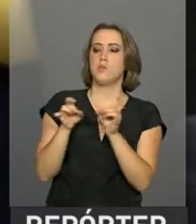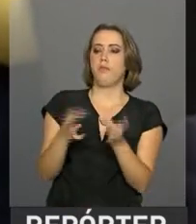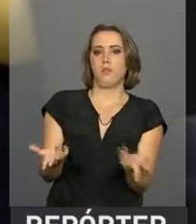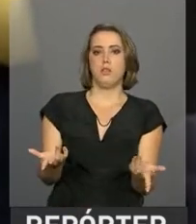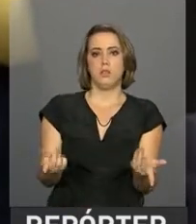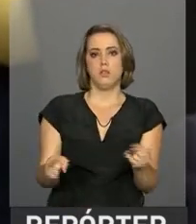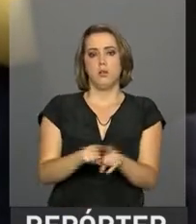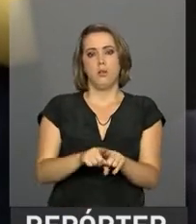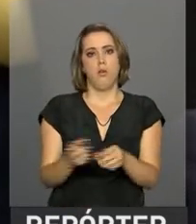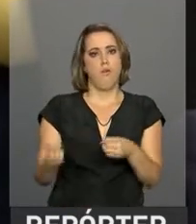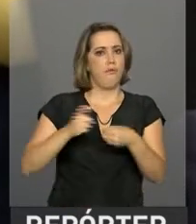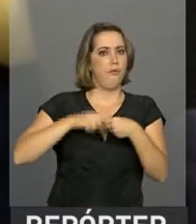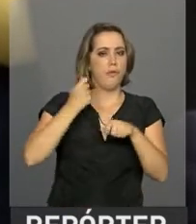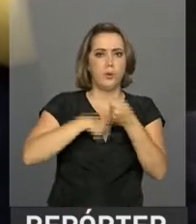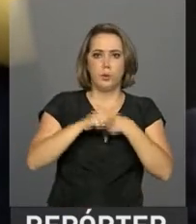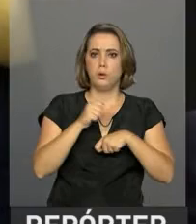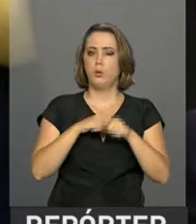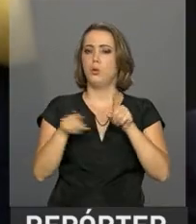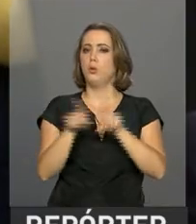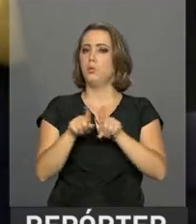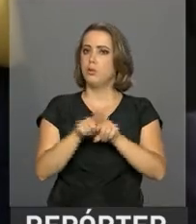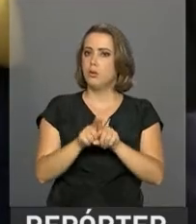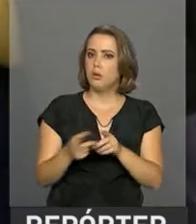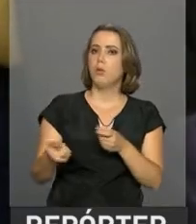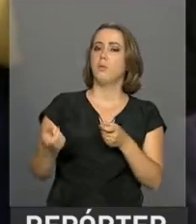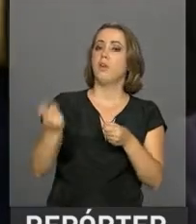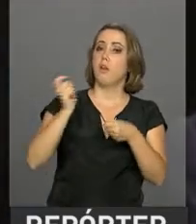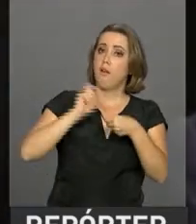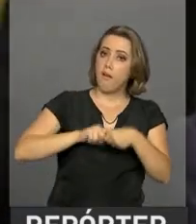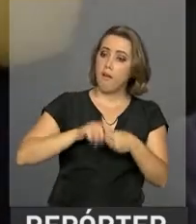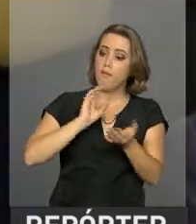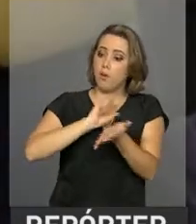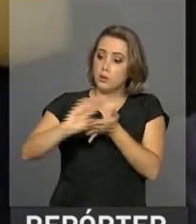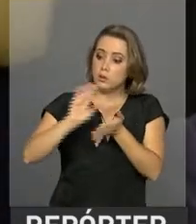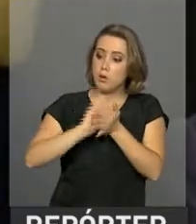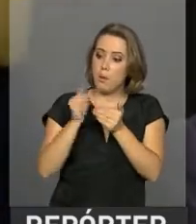retomada da economia, também a retomada dos investimentos para ampliar a produção.